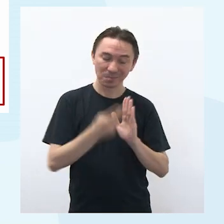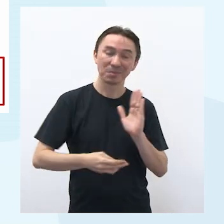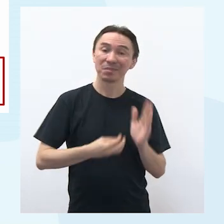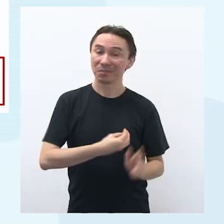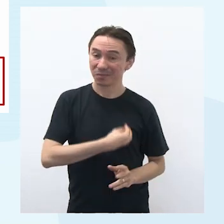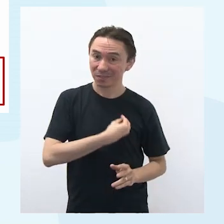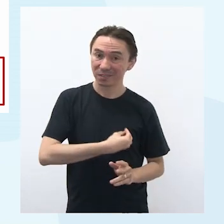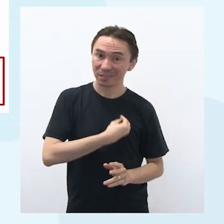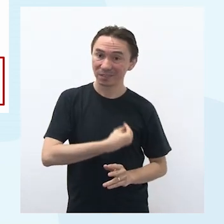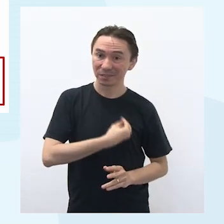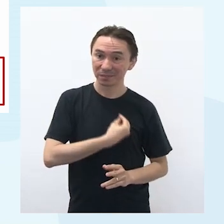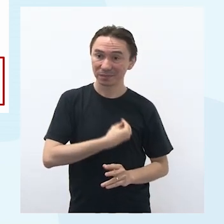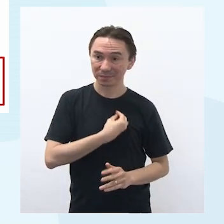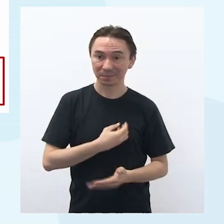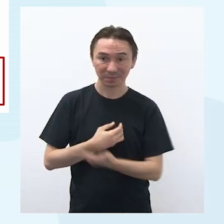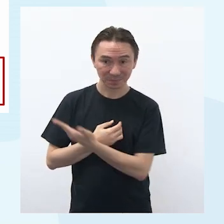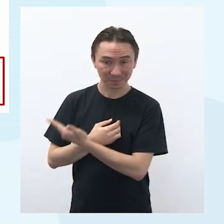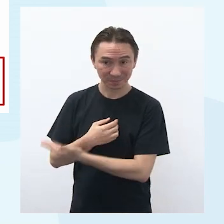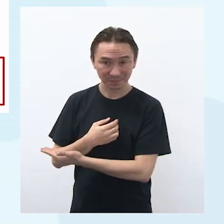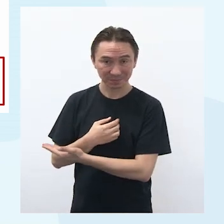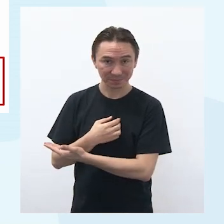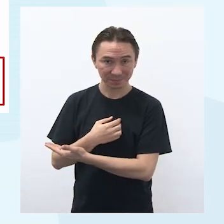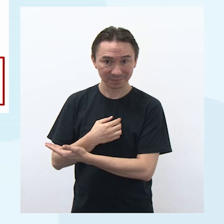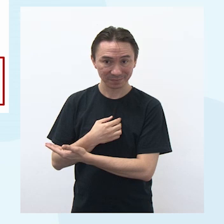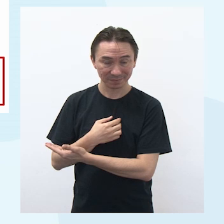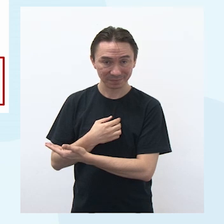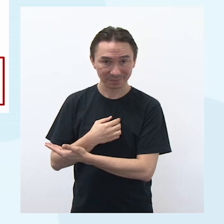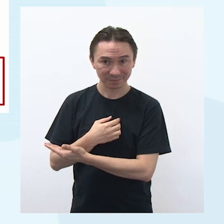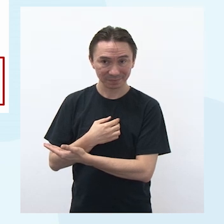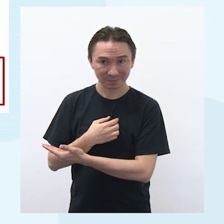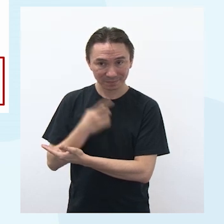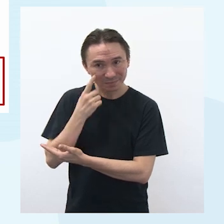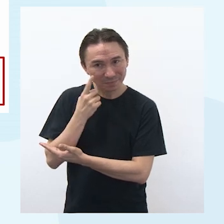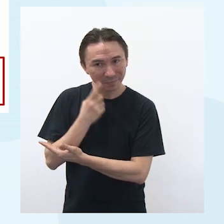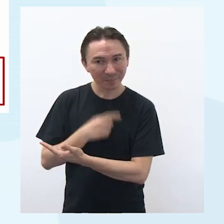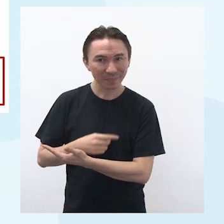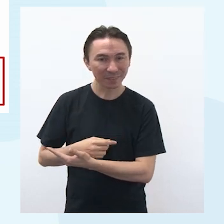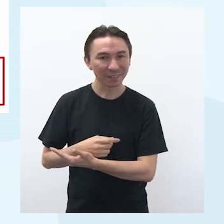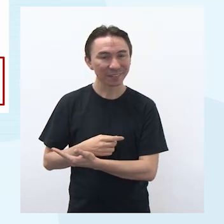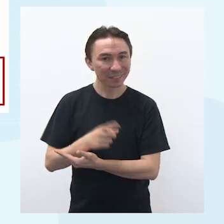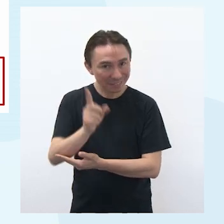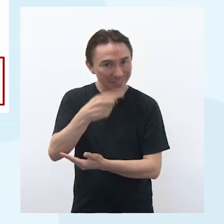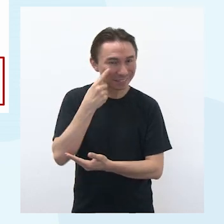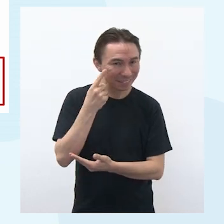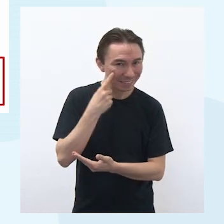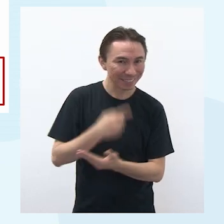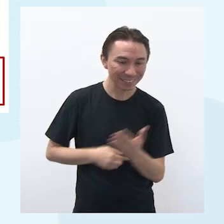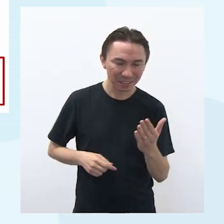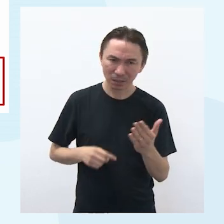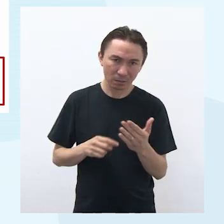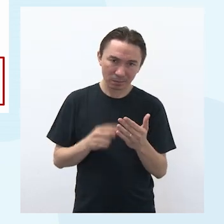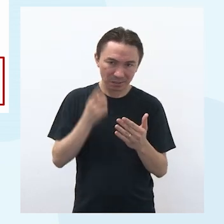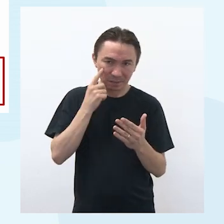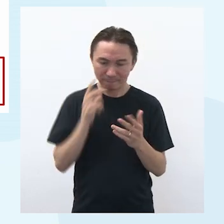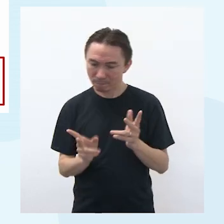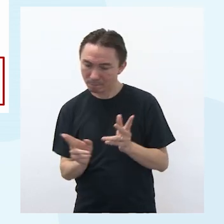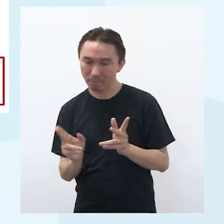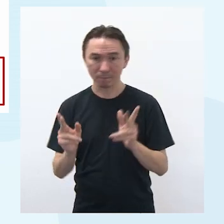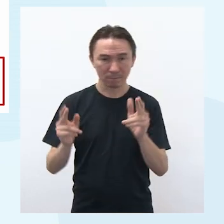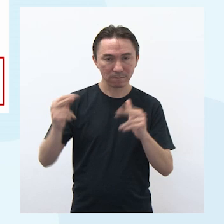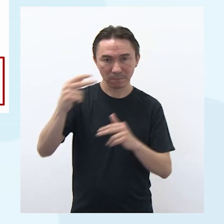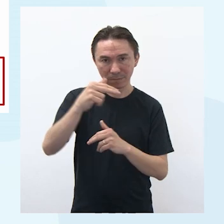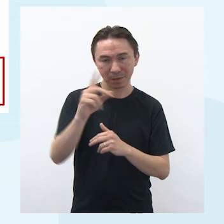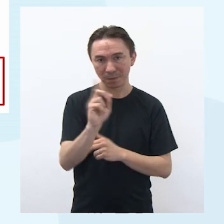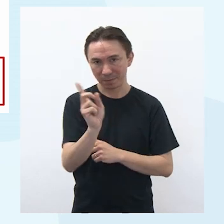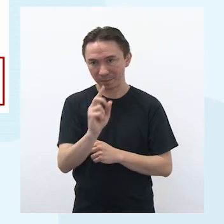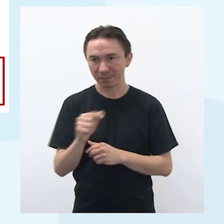a gente deixa pelo menos esse pedaço aqui do material, e não corta ele só ali no que a gente está fazendo a leitura, tá? Para vocês verem de onde que a